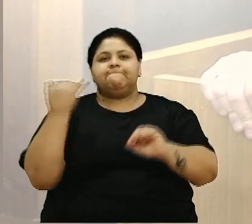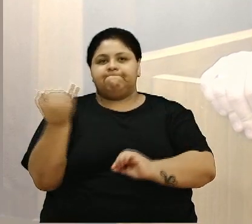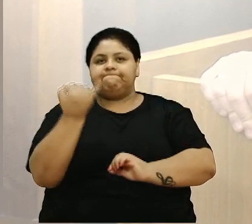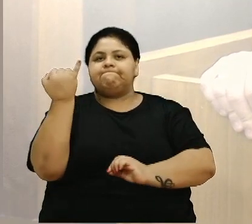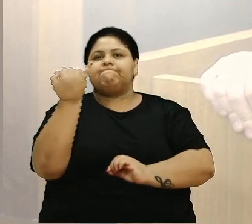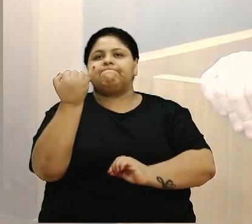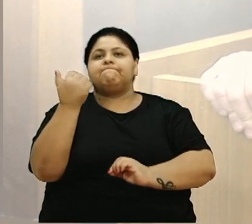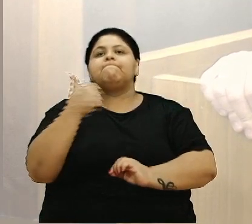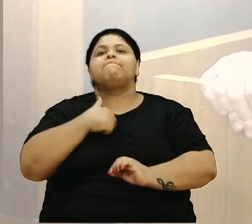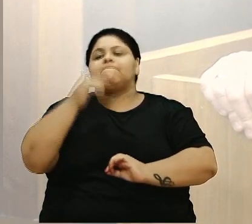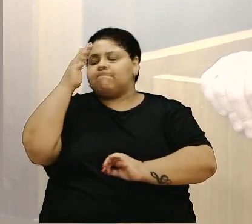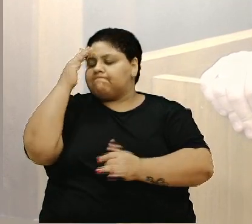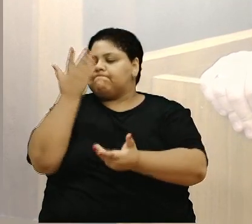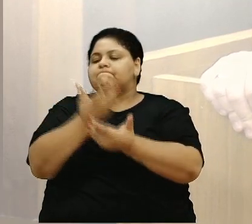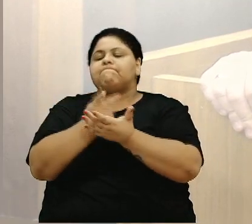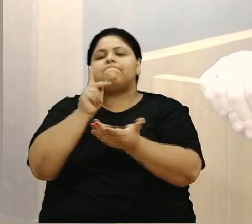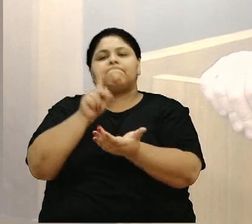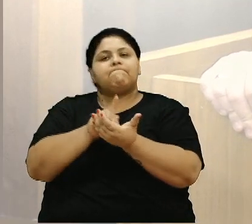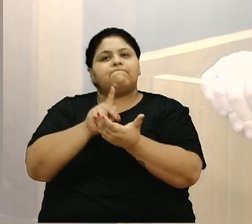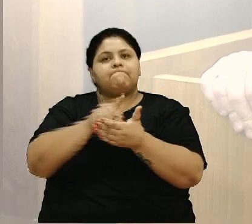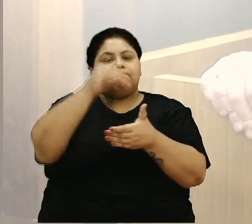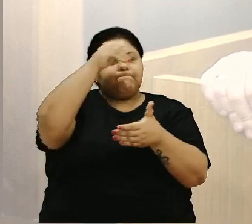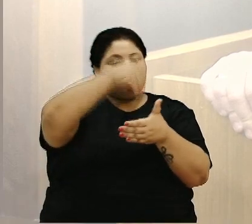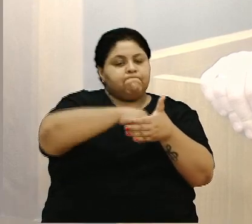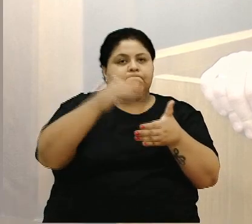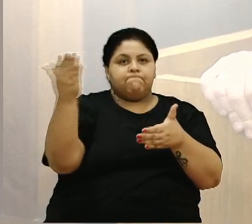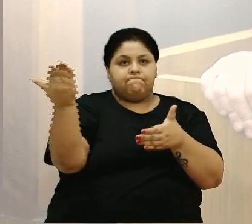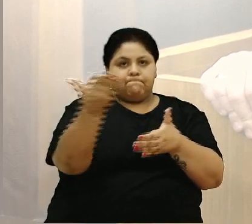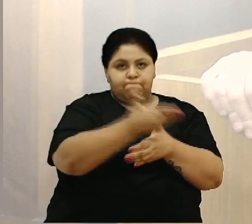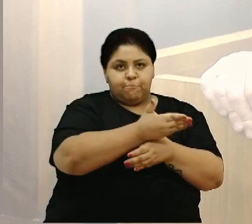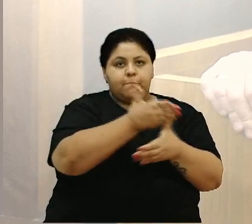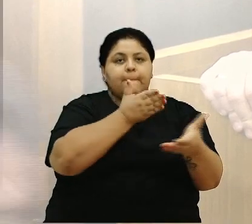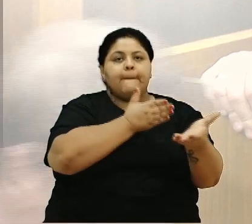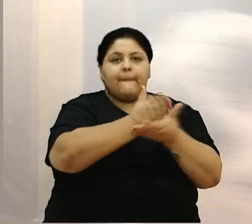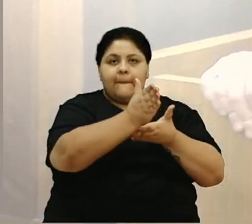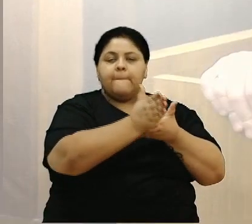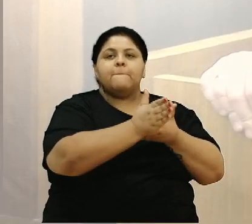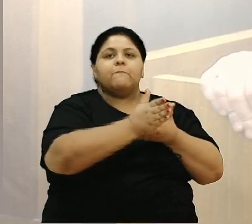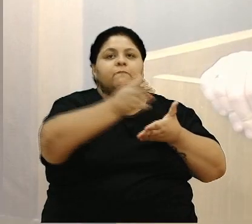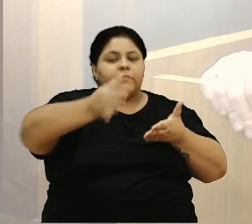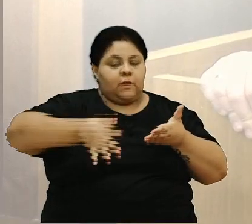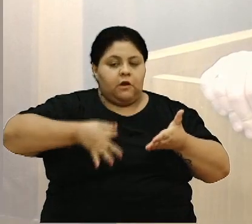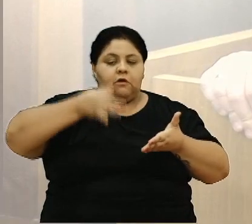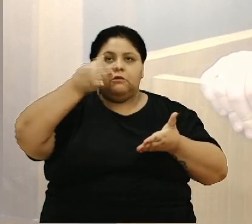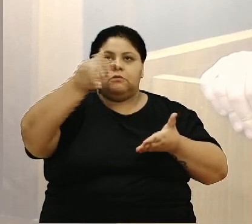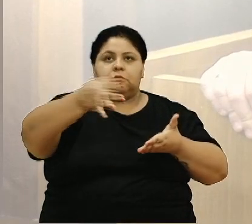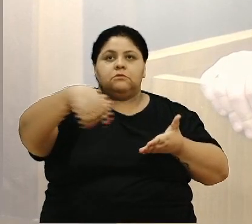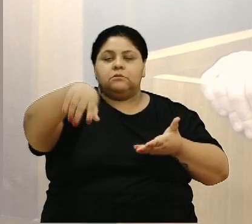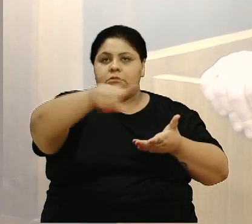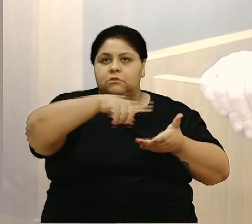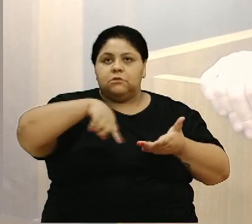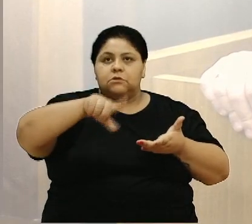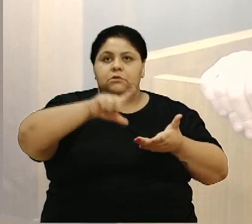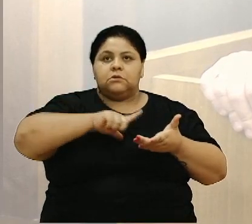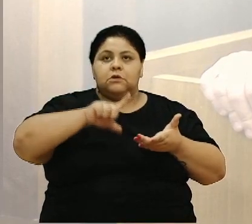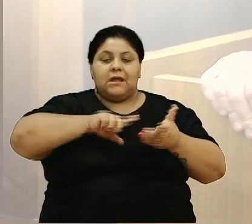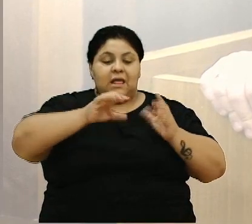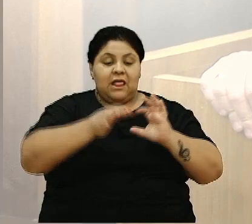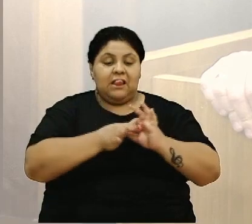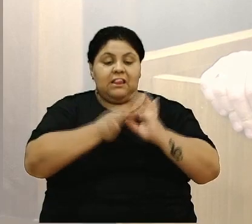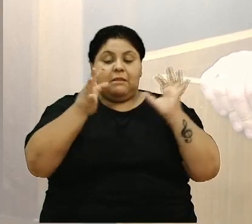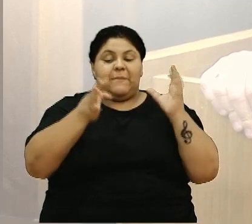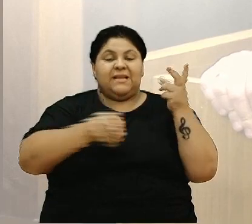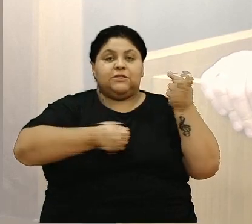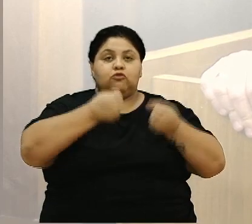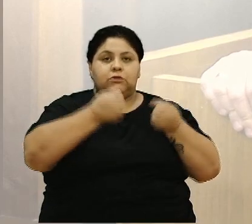Tenham certeza, vereadores, que este voto de vocês e essa aprovação, futuramente nós vamos ter ali um desafogo do